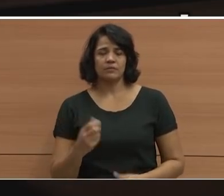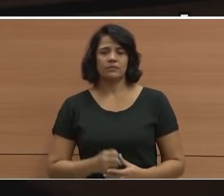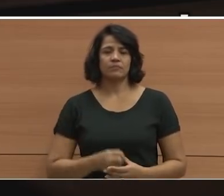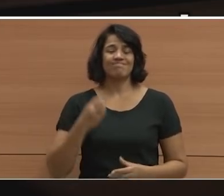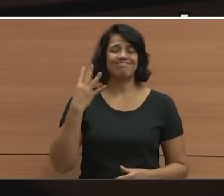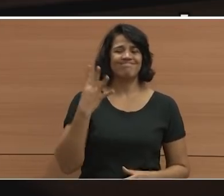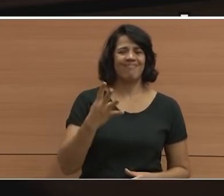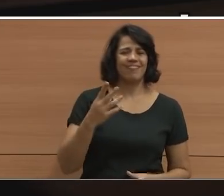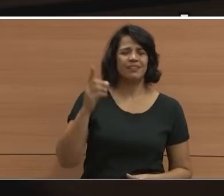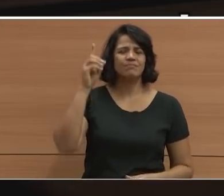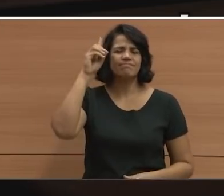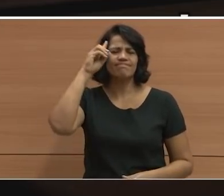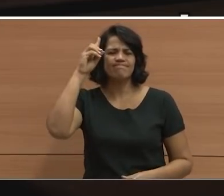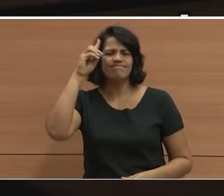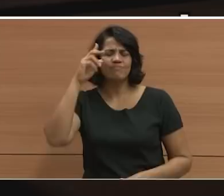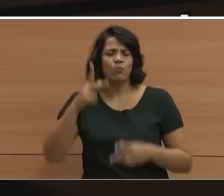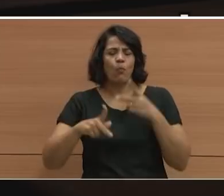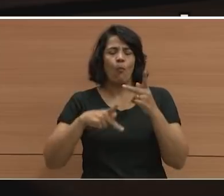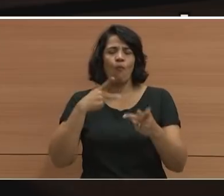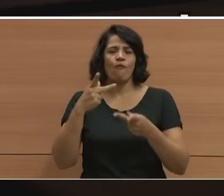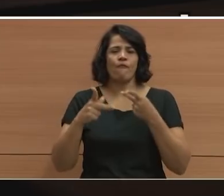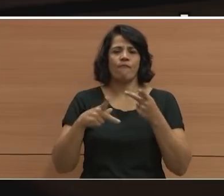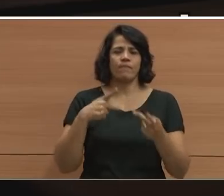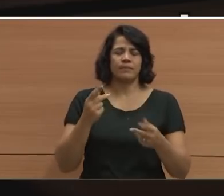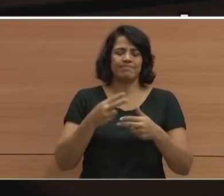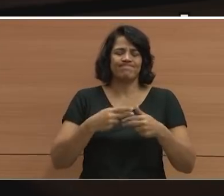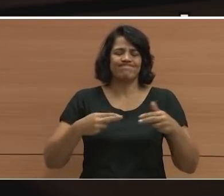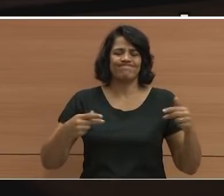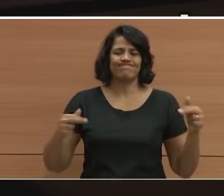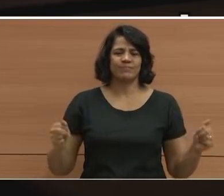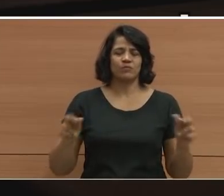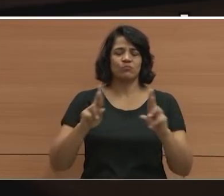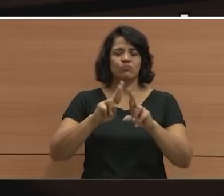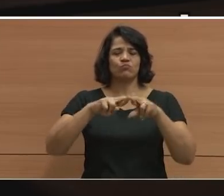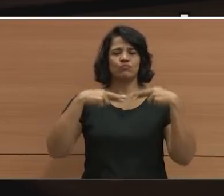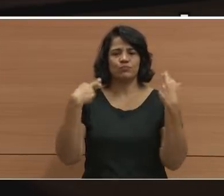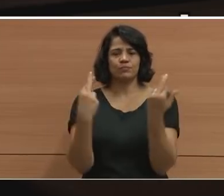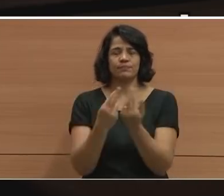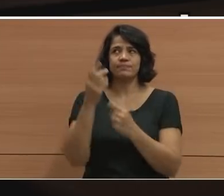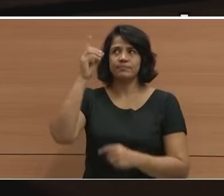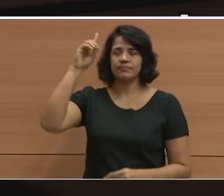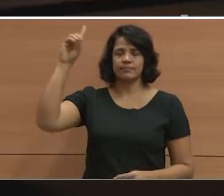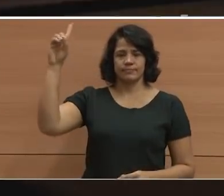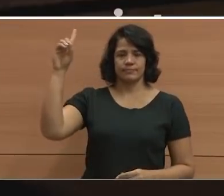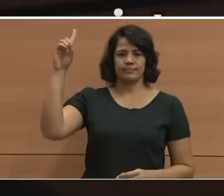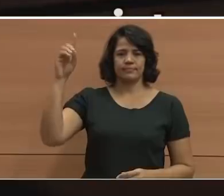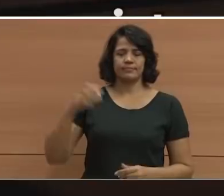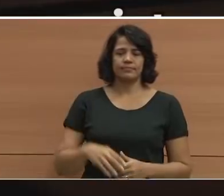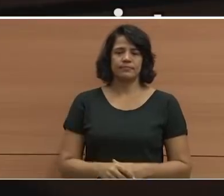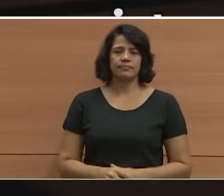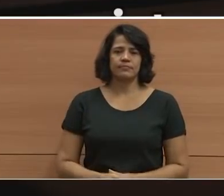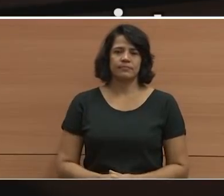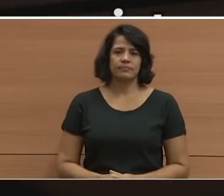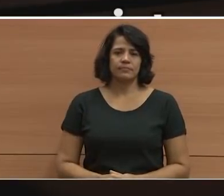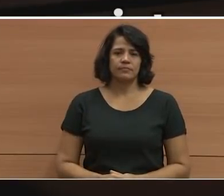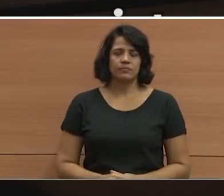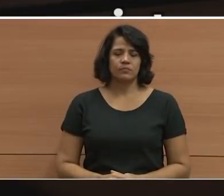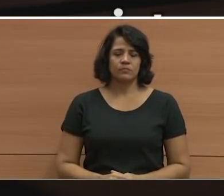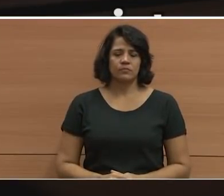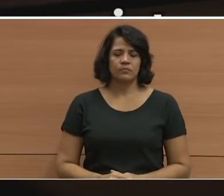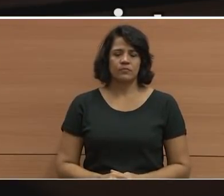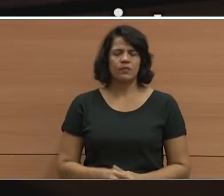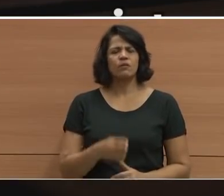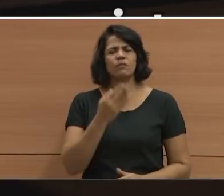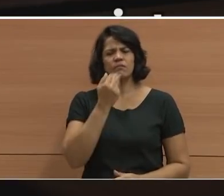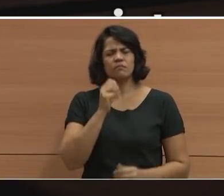das coisas concernentes ao reino de Deus. Tá? E comendo